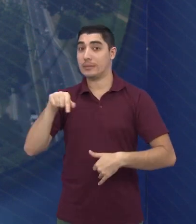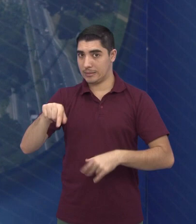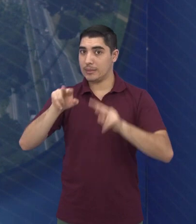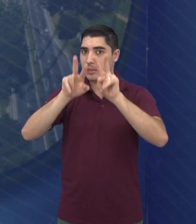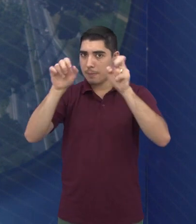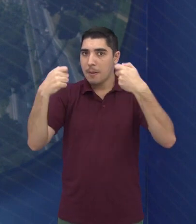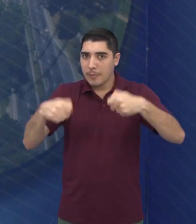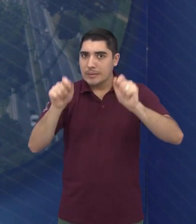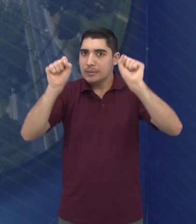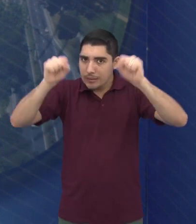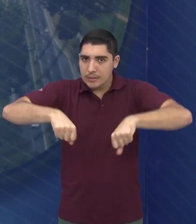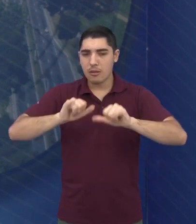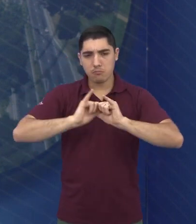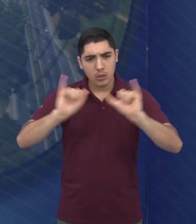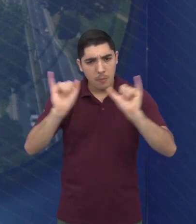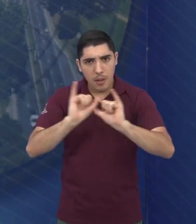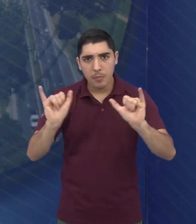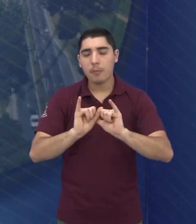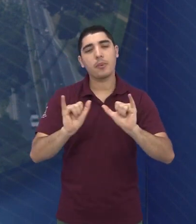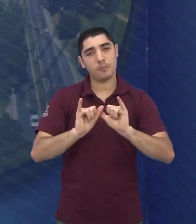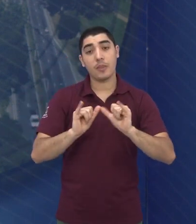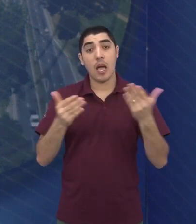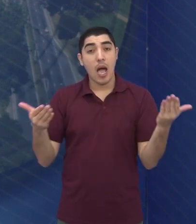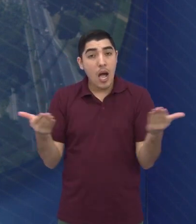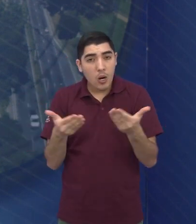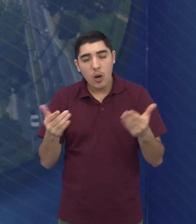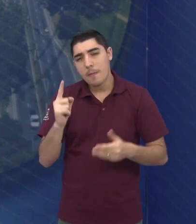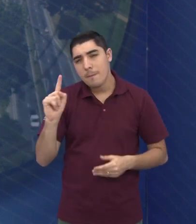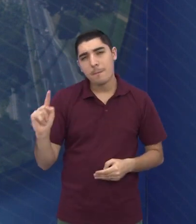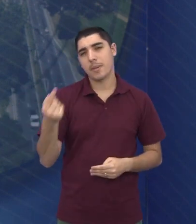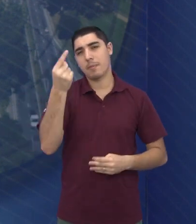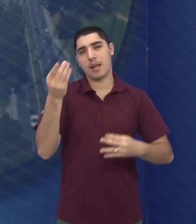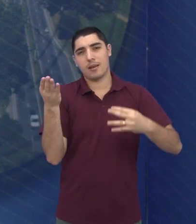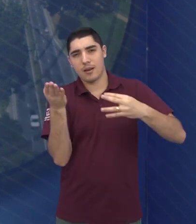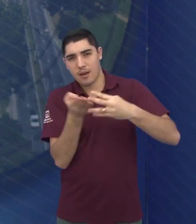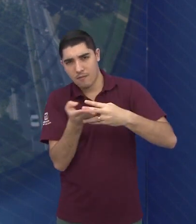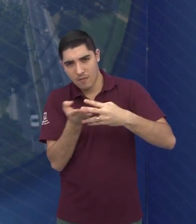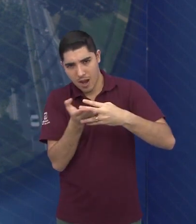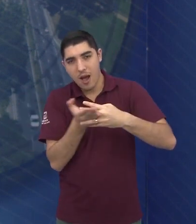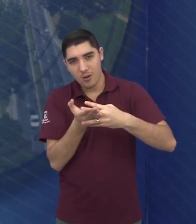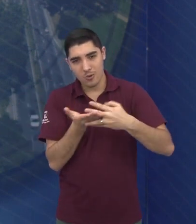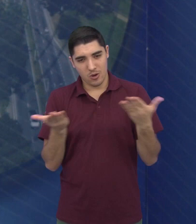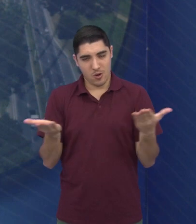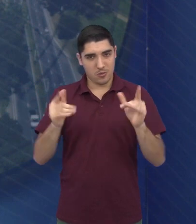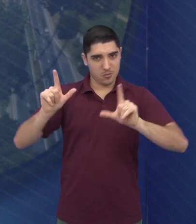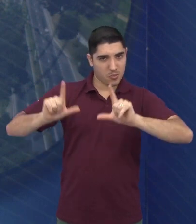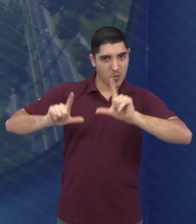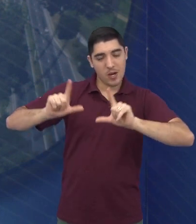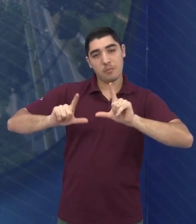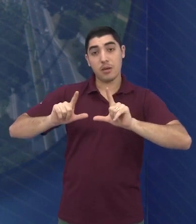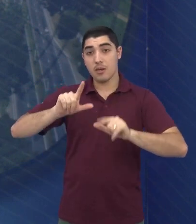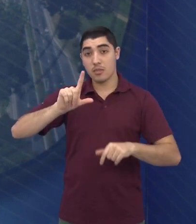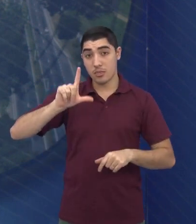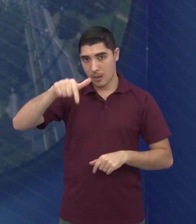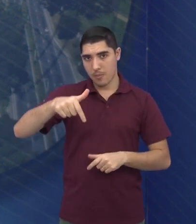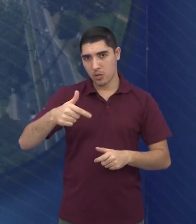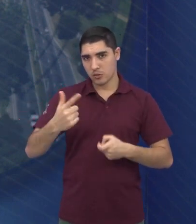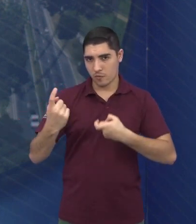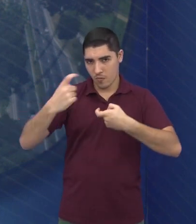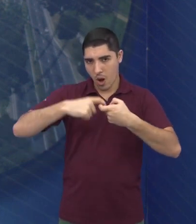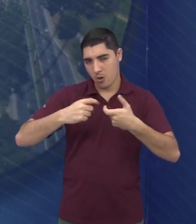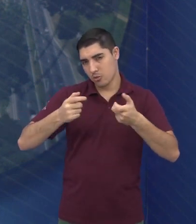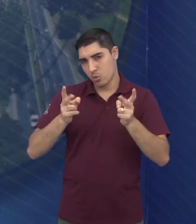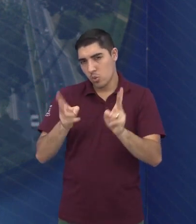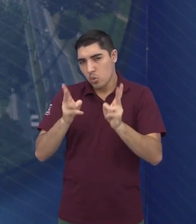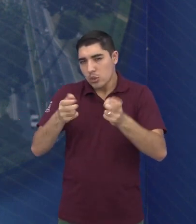ser colocado em destaque na mesa. A gente vai para a nossa primeira pausa de hoje, gente, no Diálogos da Cidade. Daqui a pouquinho a gente